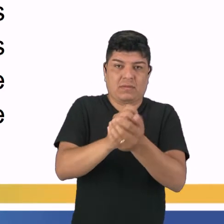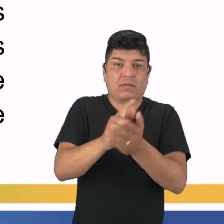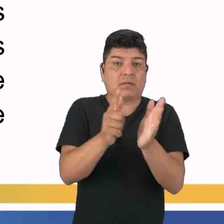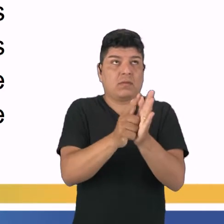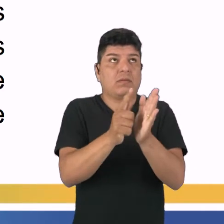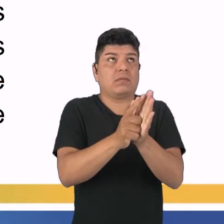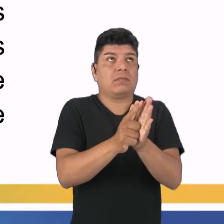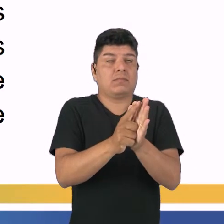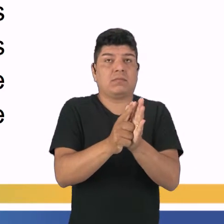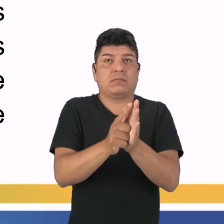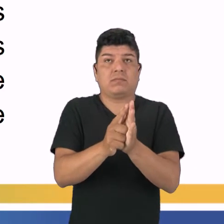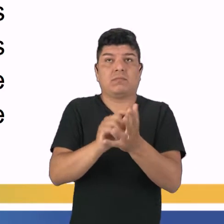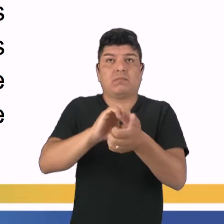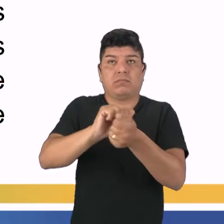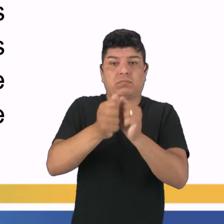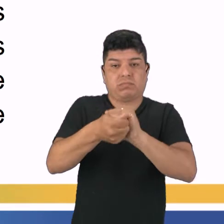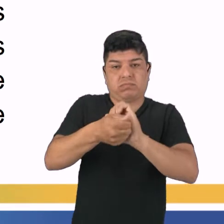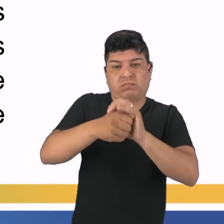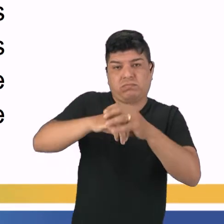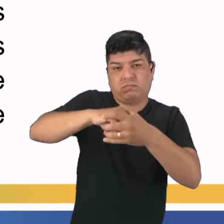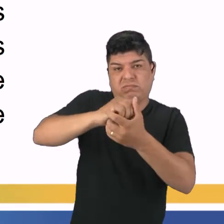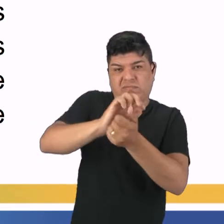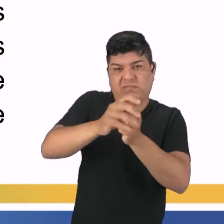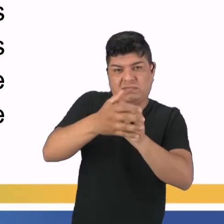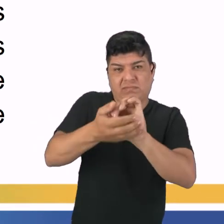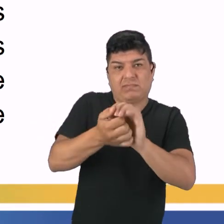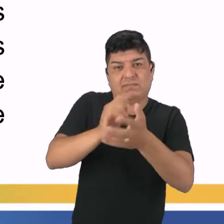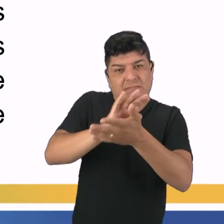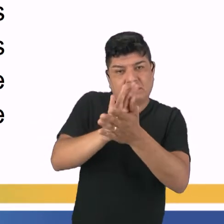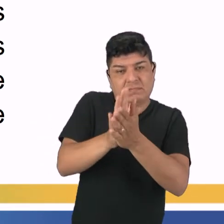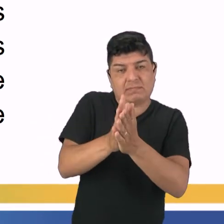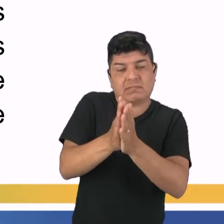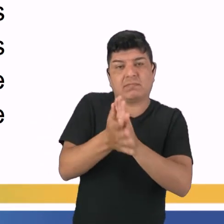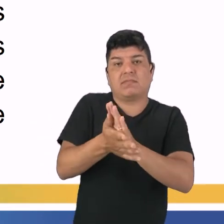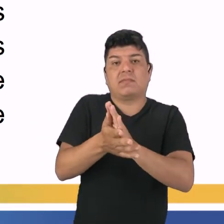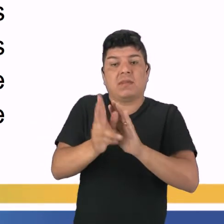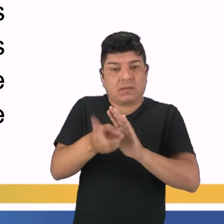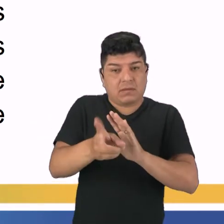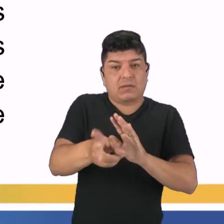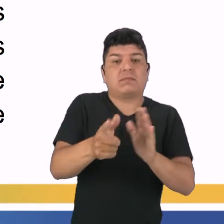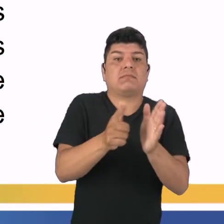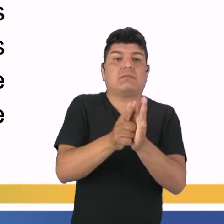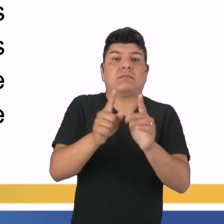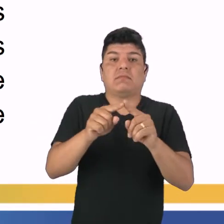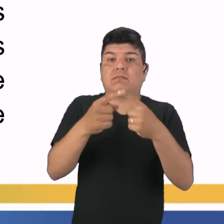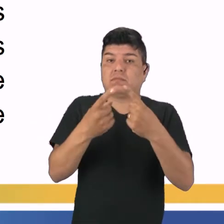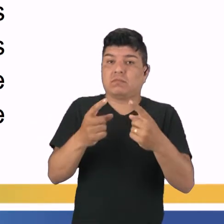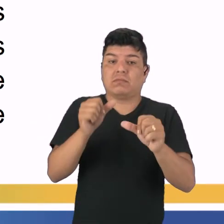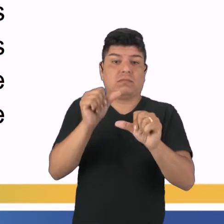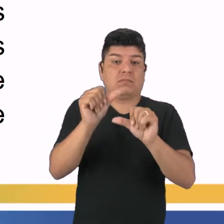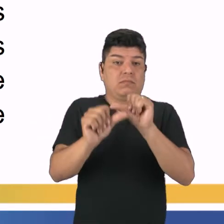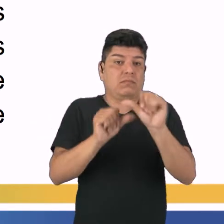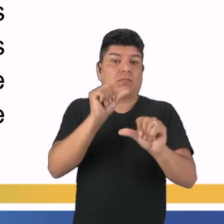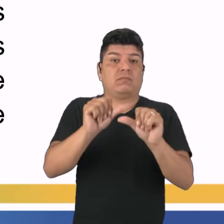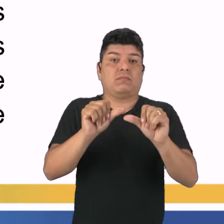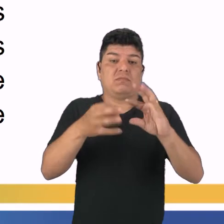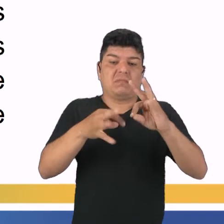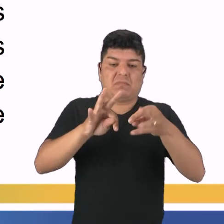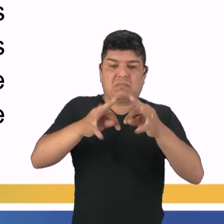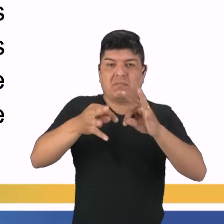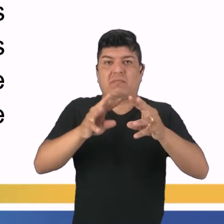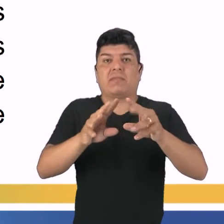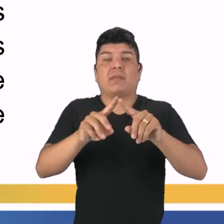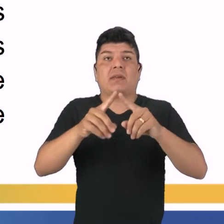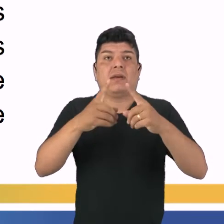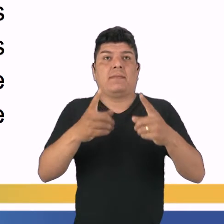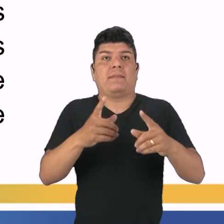de papel amassada aí do lado, né? Ela continua sendo papel, apenas sua forma mudou. Já